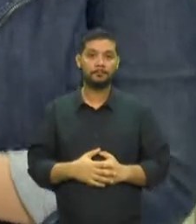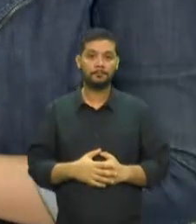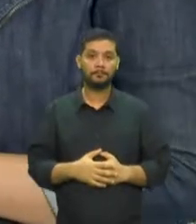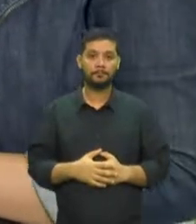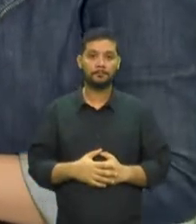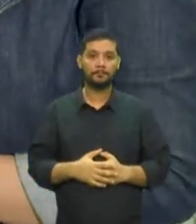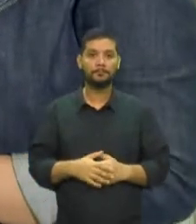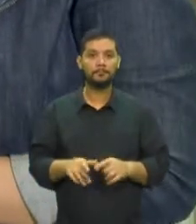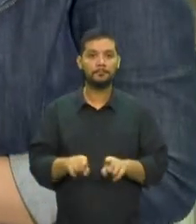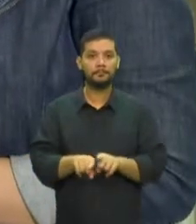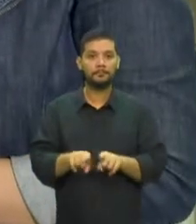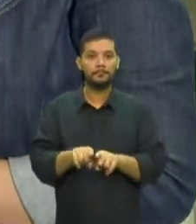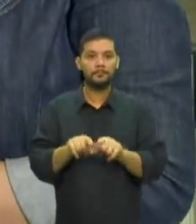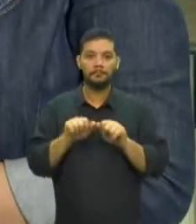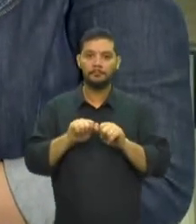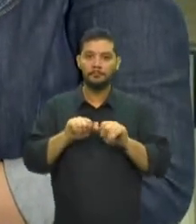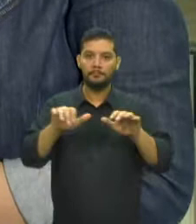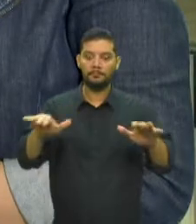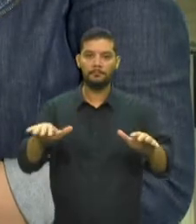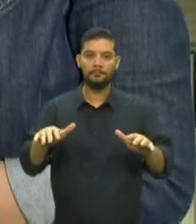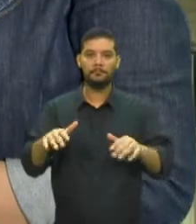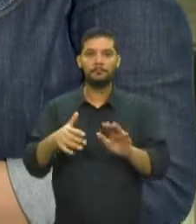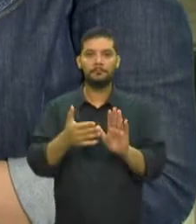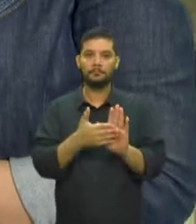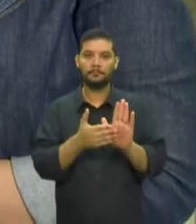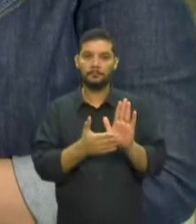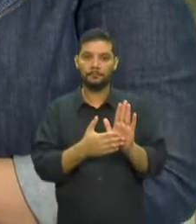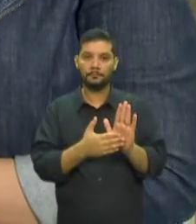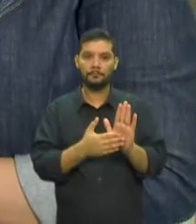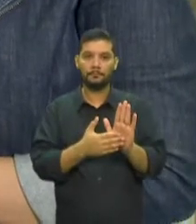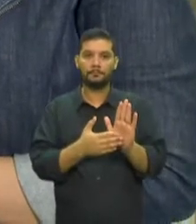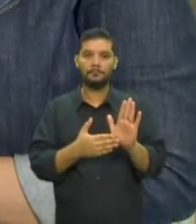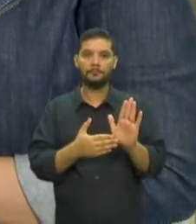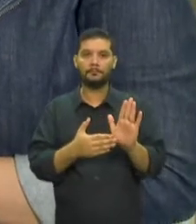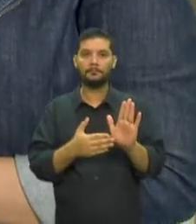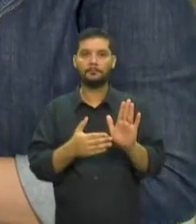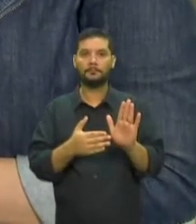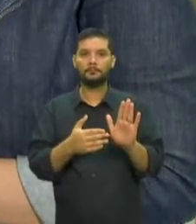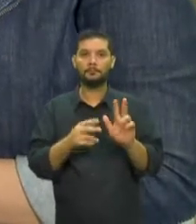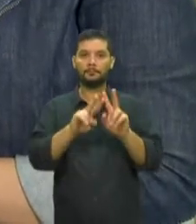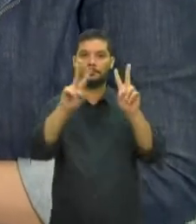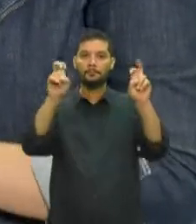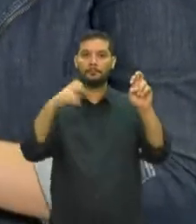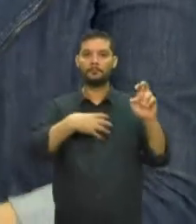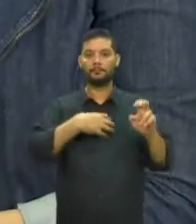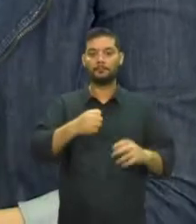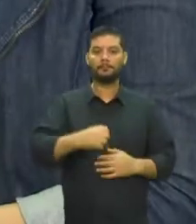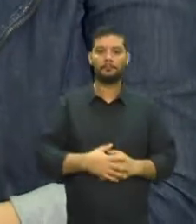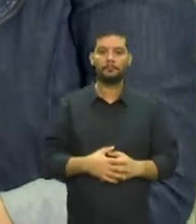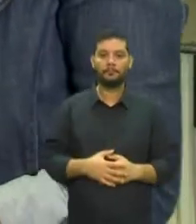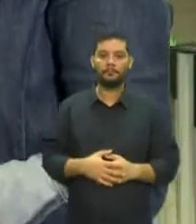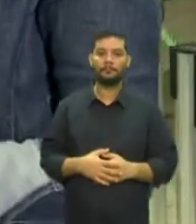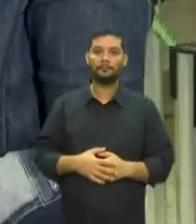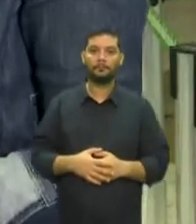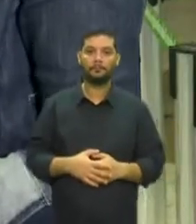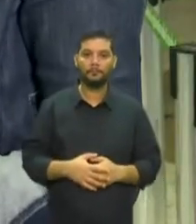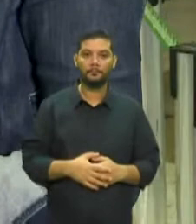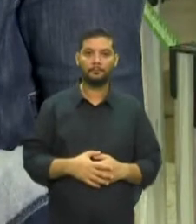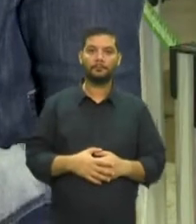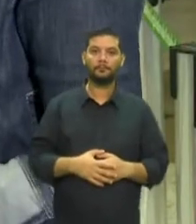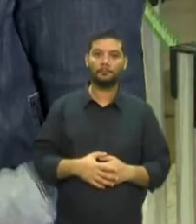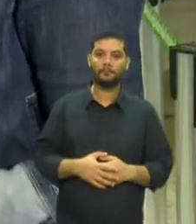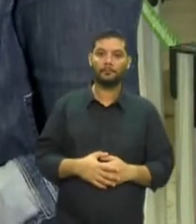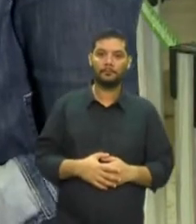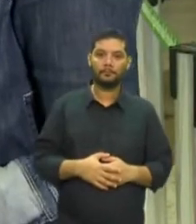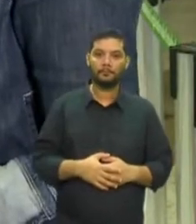ser propagadores, né, dessa nova abordagem que se tem sobre o suicídio no Brasil e no mundo. Mas antes de terminar, vamos falar um pouco também